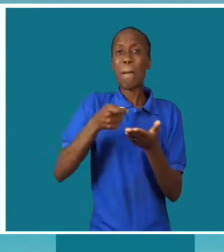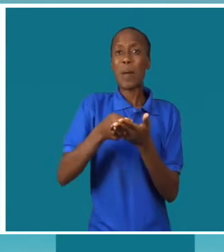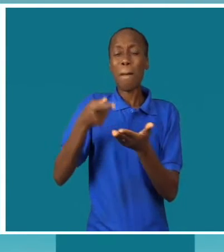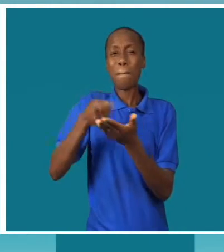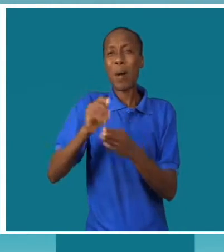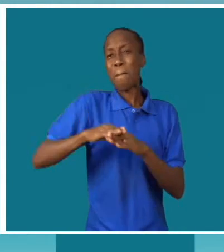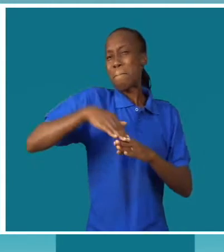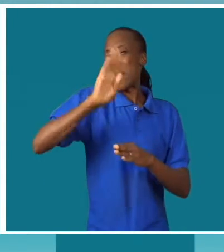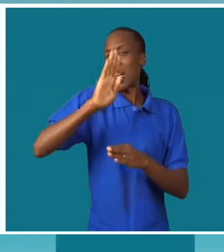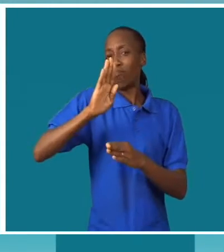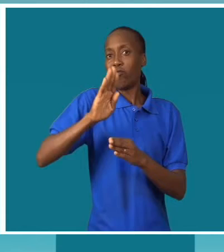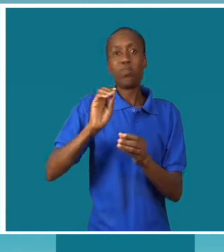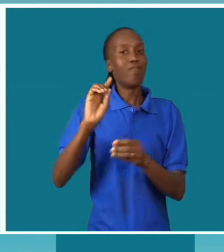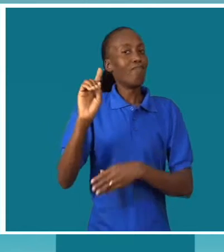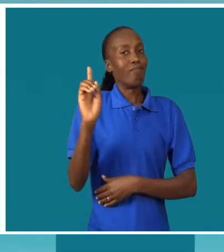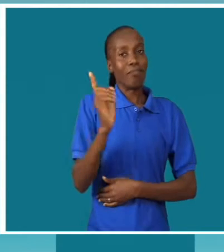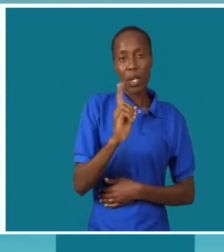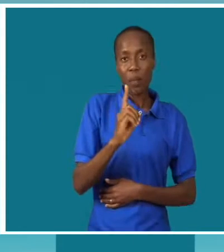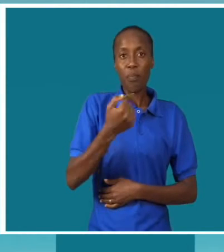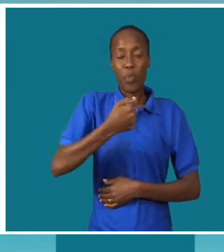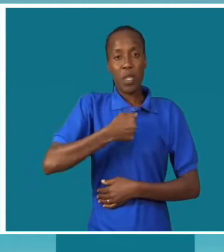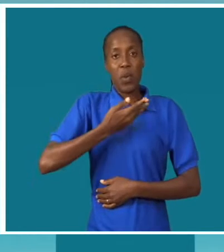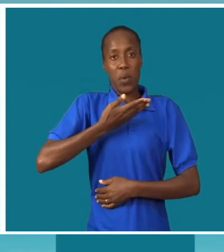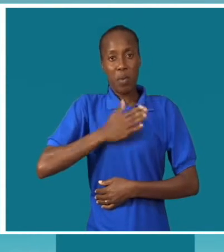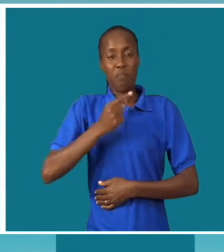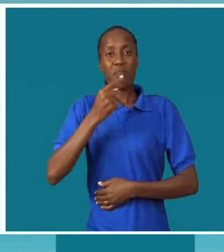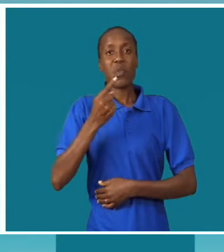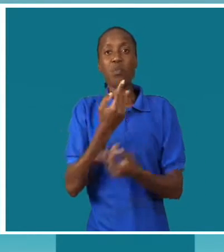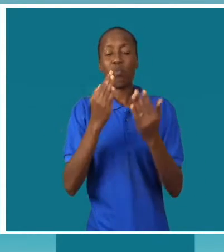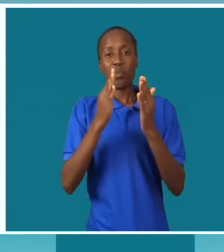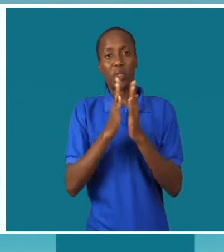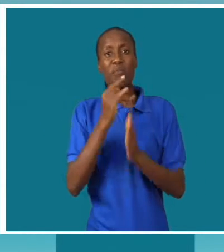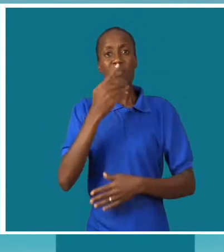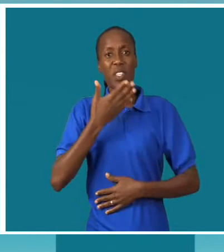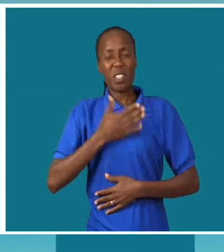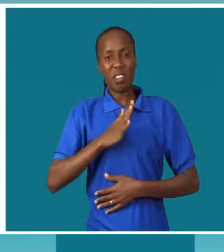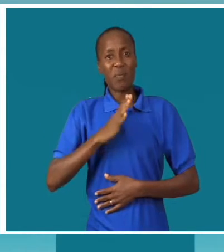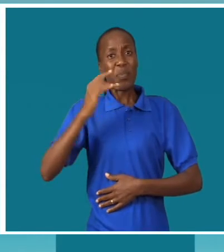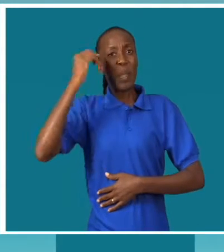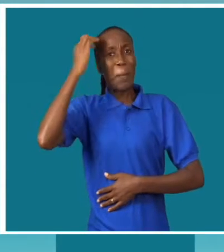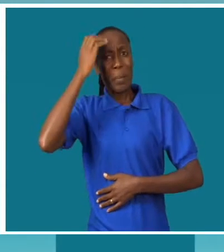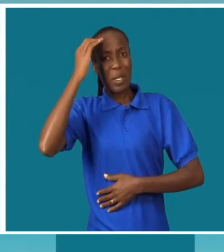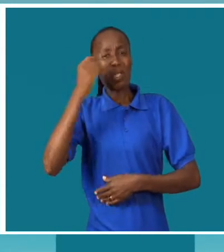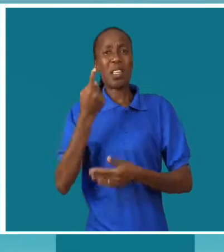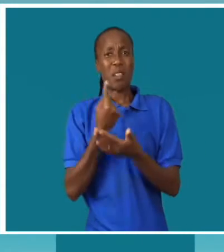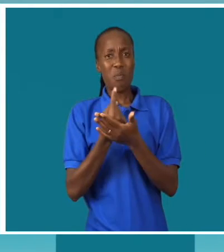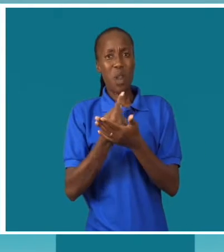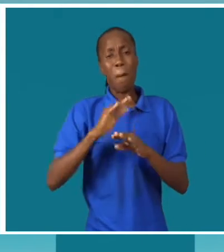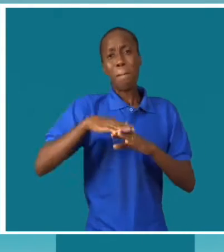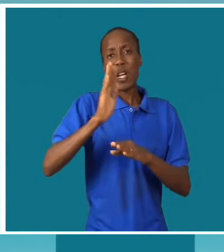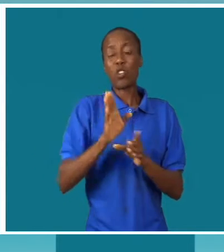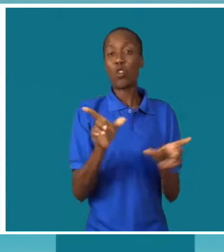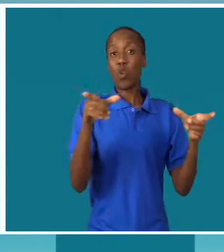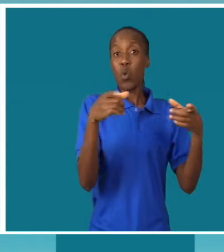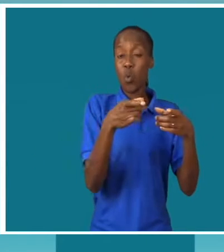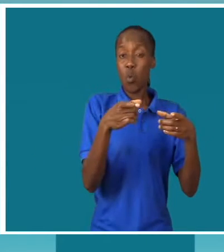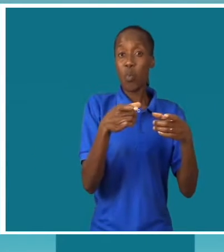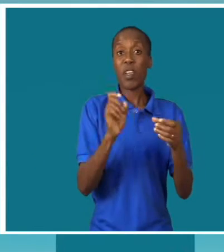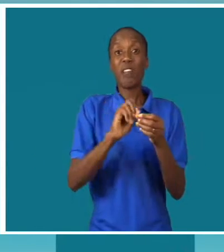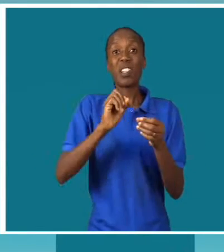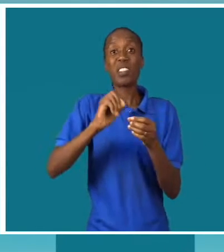Eu penso que seria bom que os clubes mais centralizassem, mais na área de